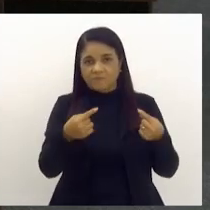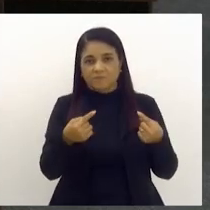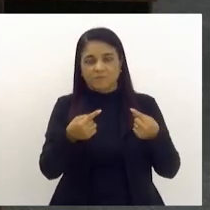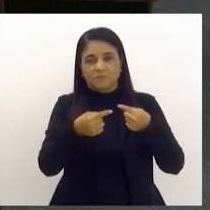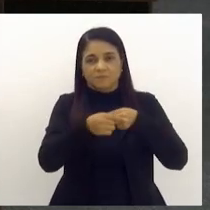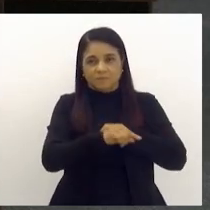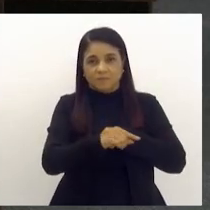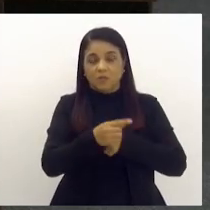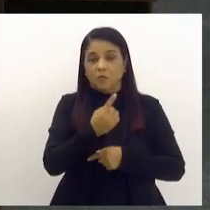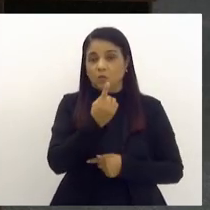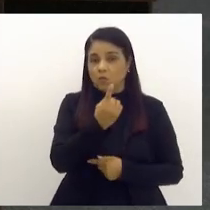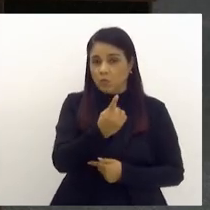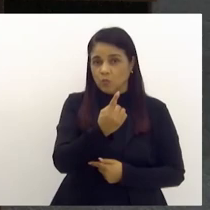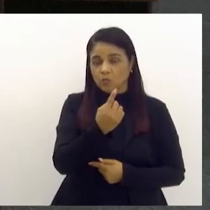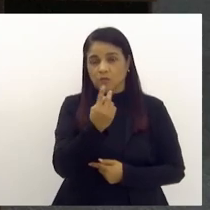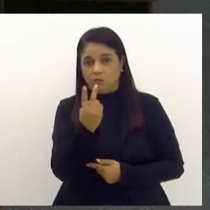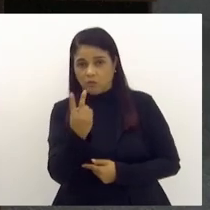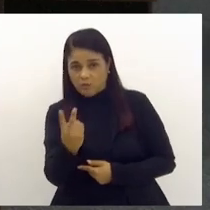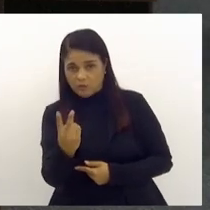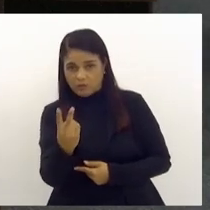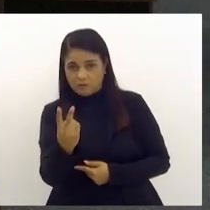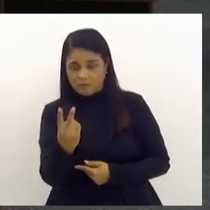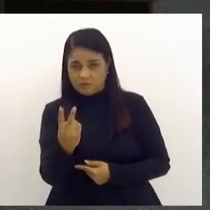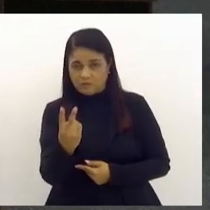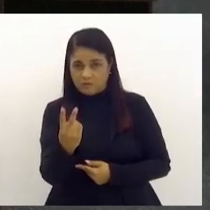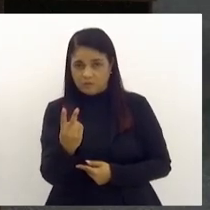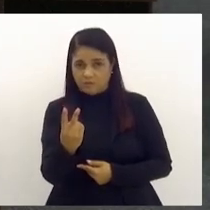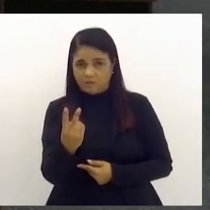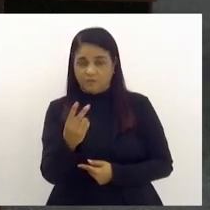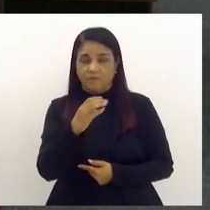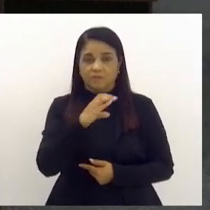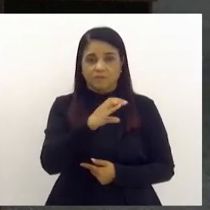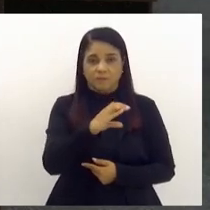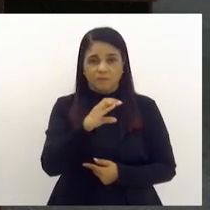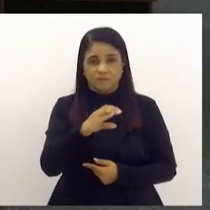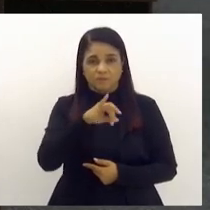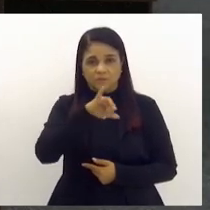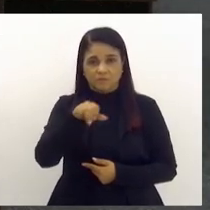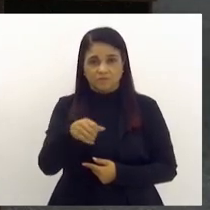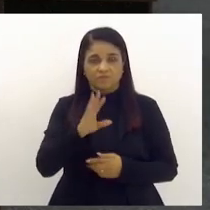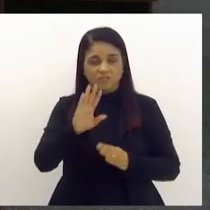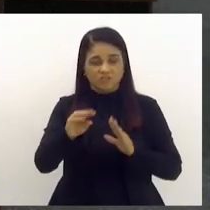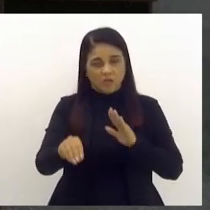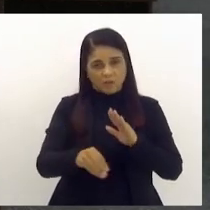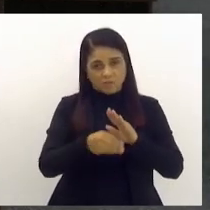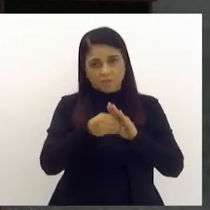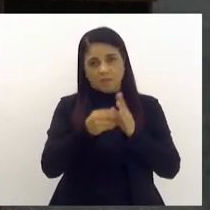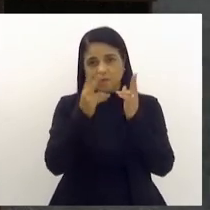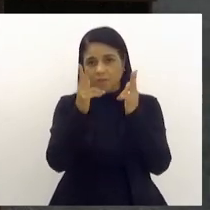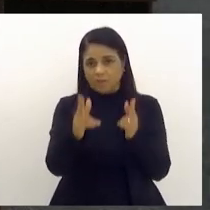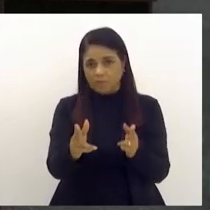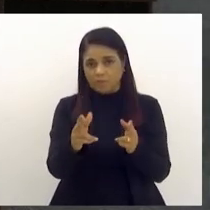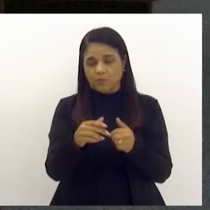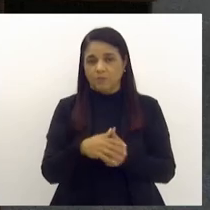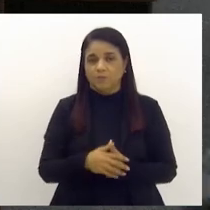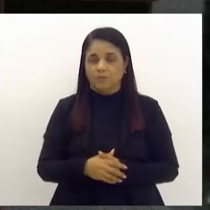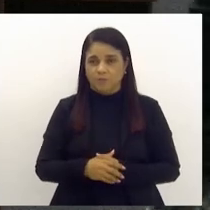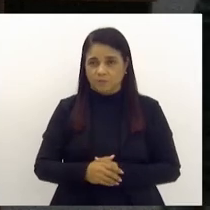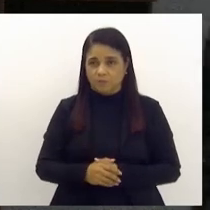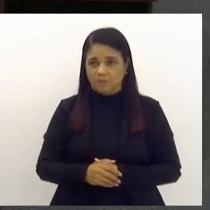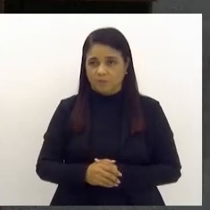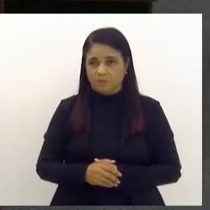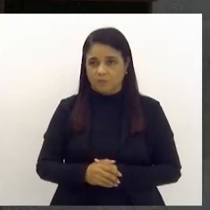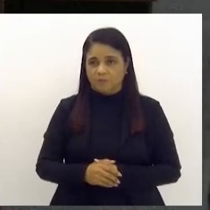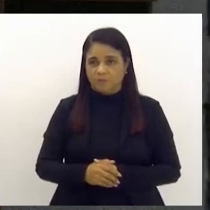emendas 1 e 2, porque a CCJ já fez emenda similar.